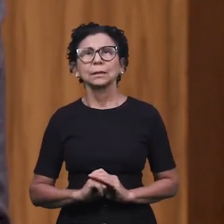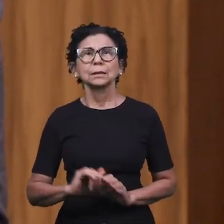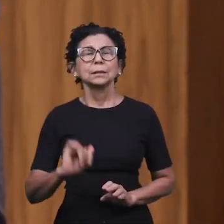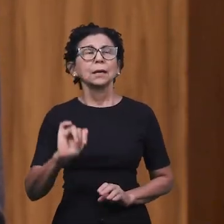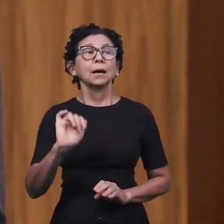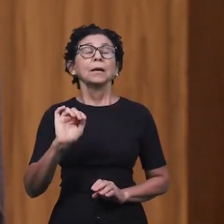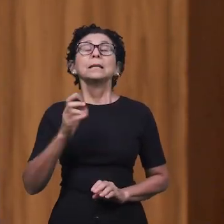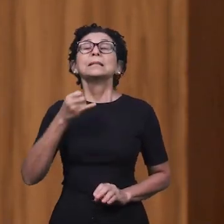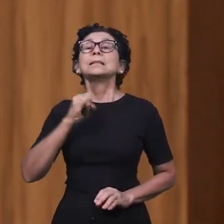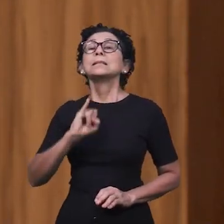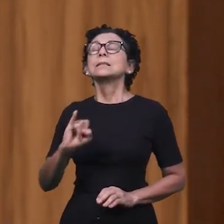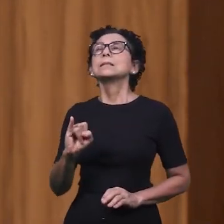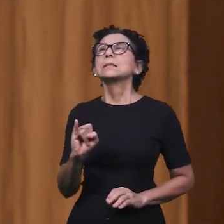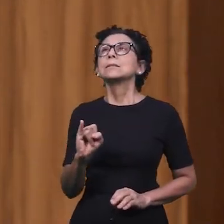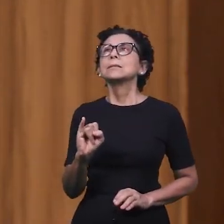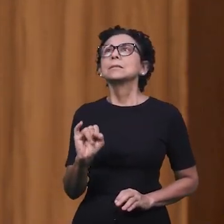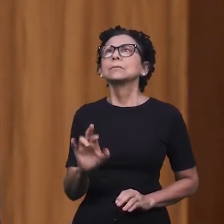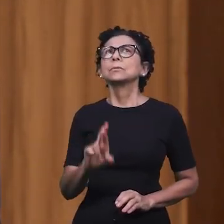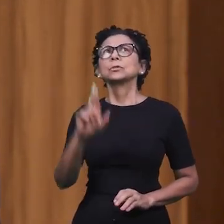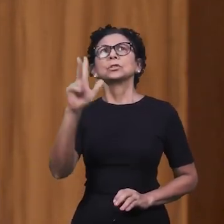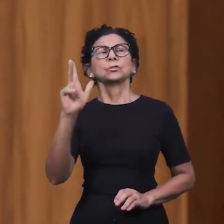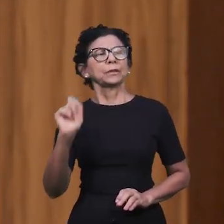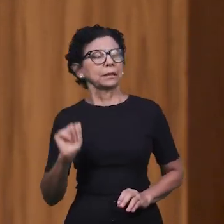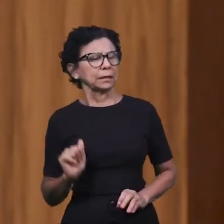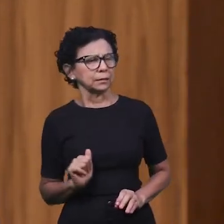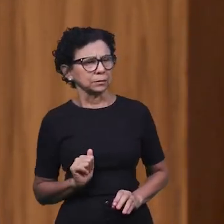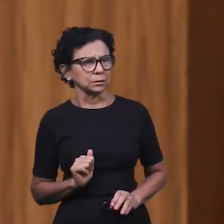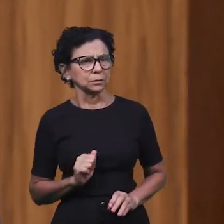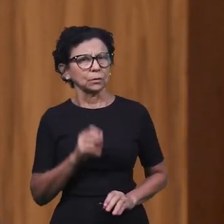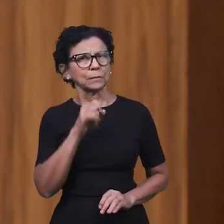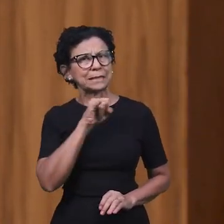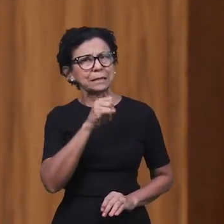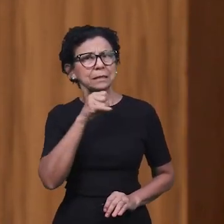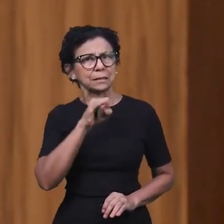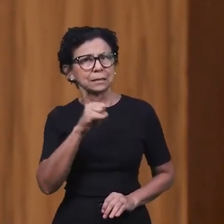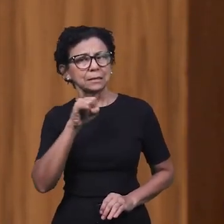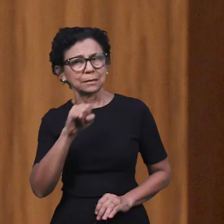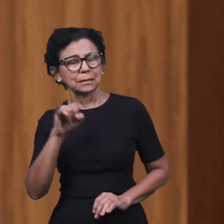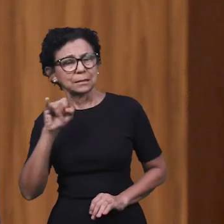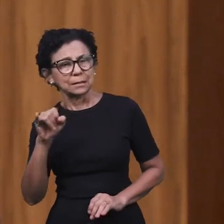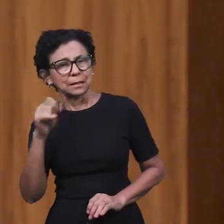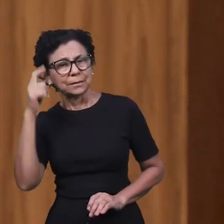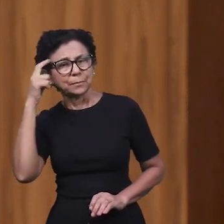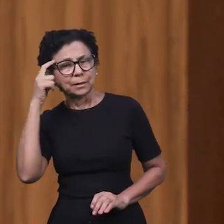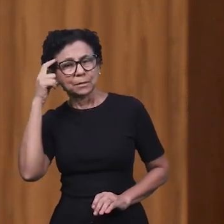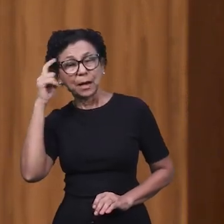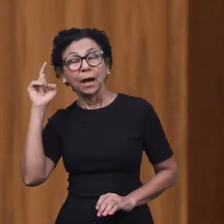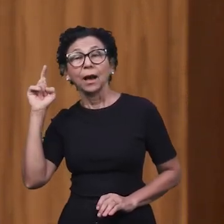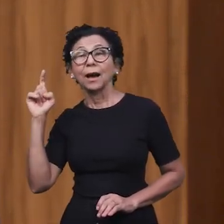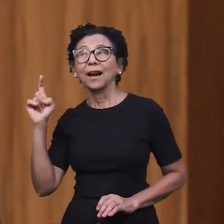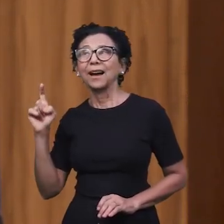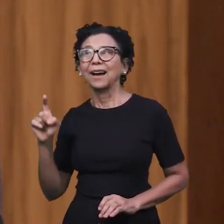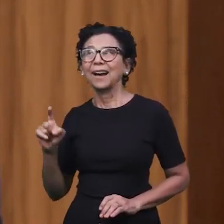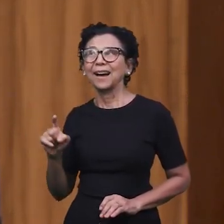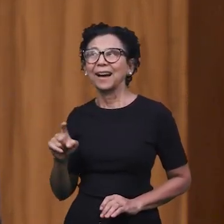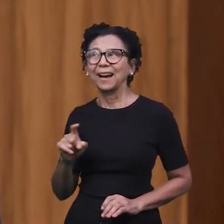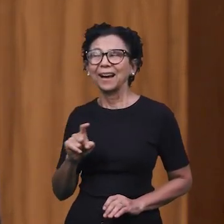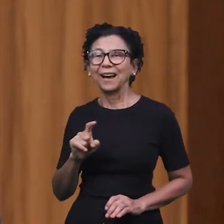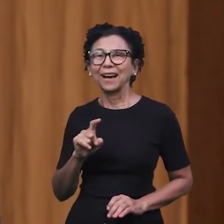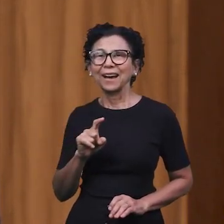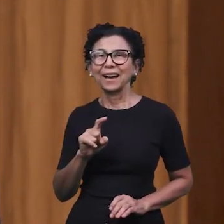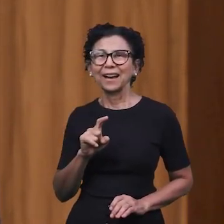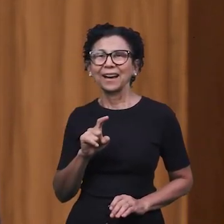que ser assim. Não, peraí, e se fosse de outra forma? E se? Eu vou trazendo vários e se, até que eu encontro um e se